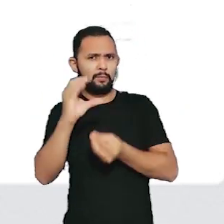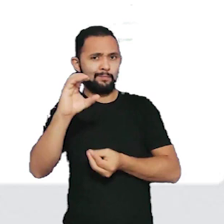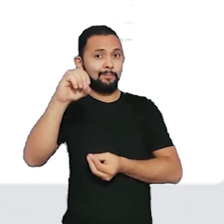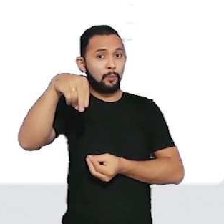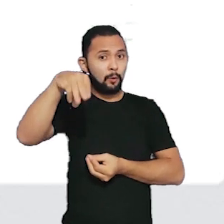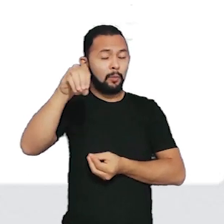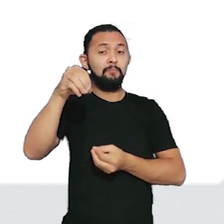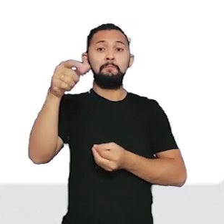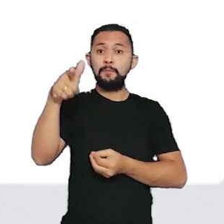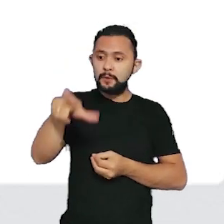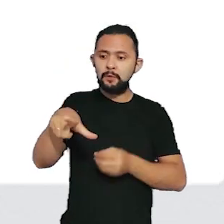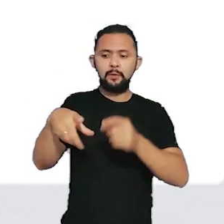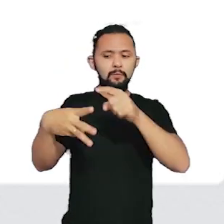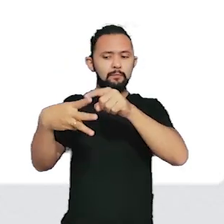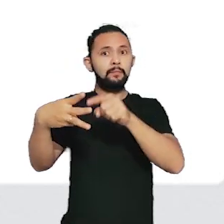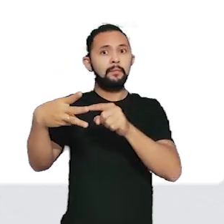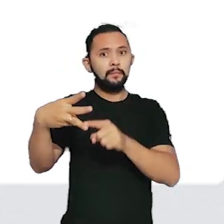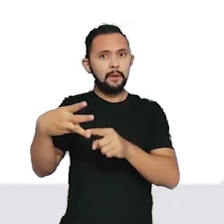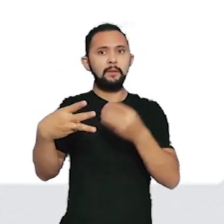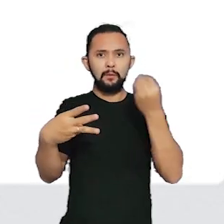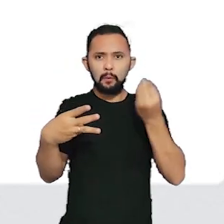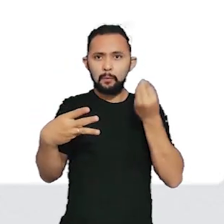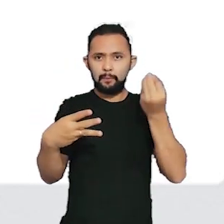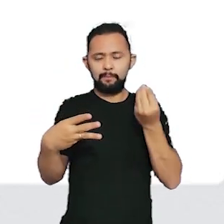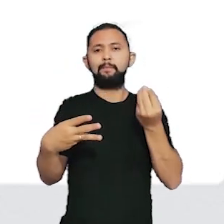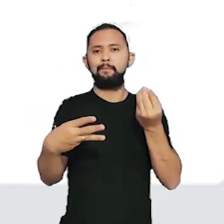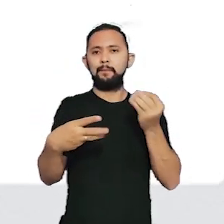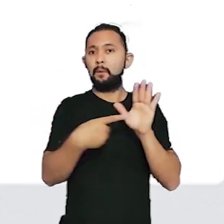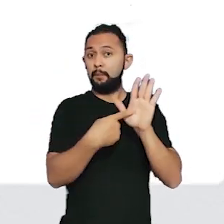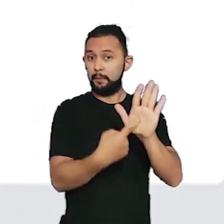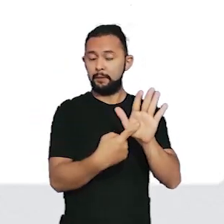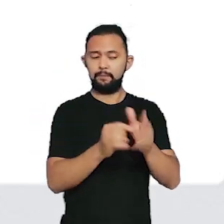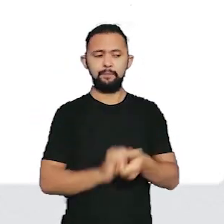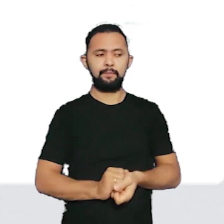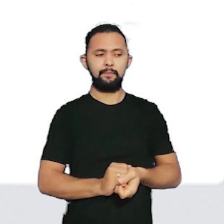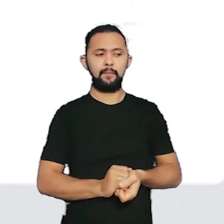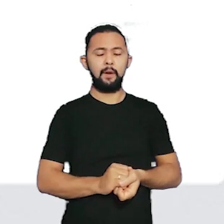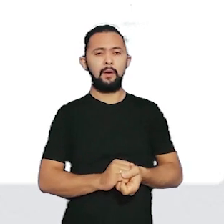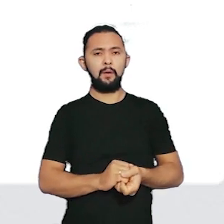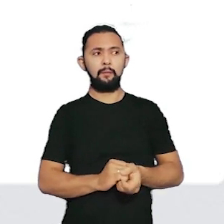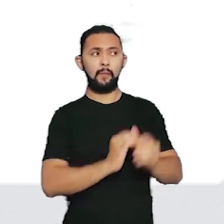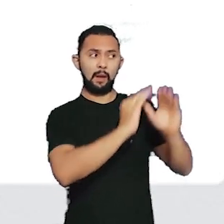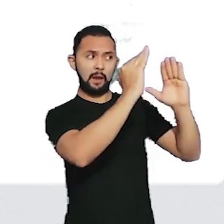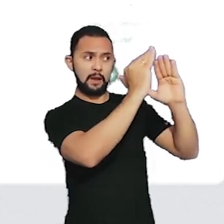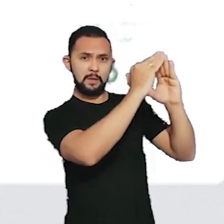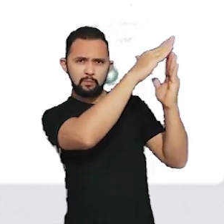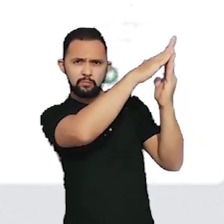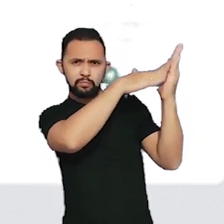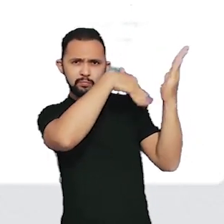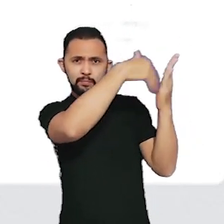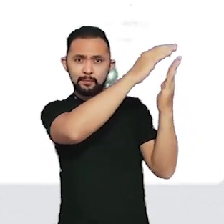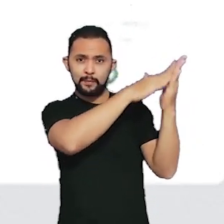aparecendo, tá? A gente já viu aí 3 classificações que esse como vai aparecer. Pintamos sua casa conforme